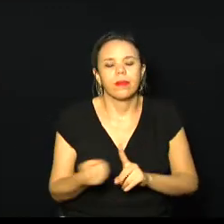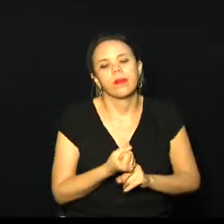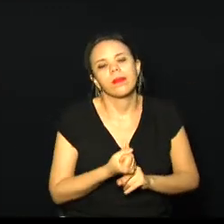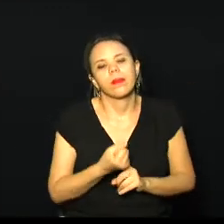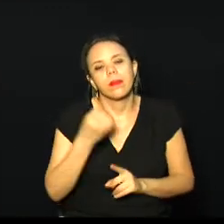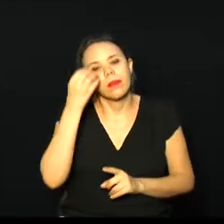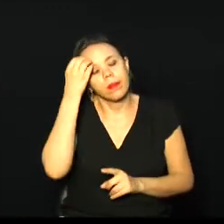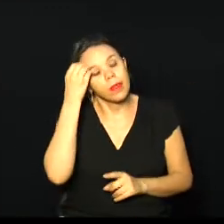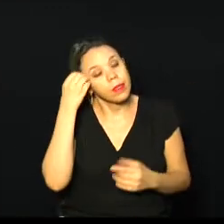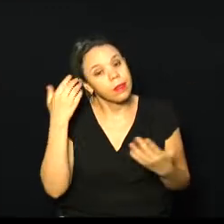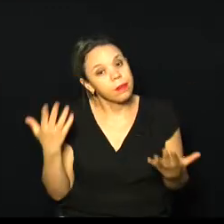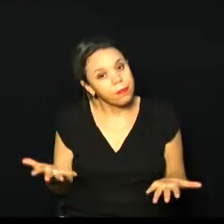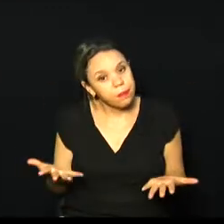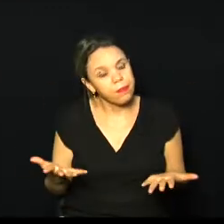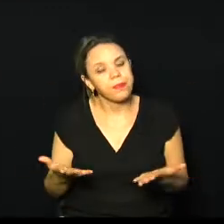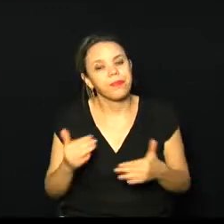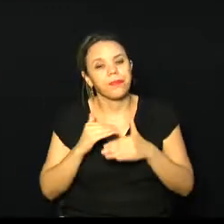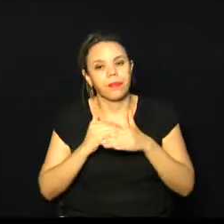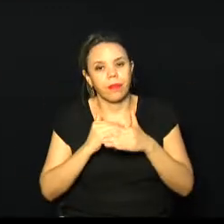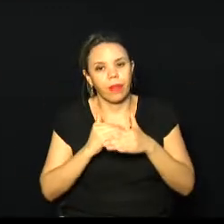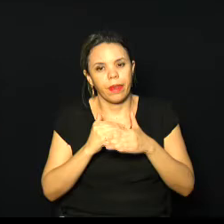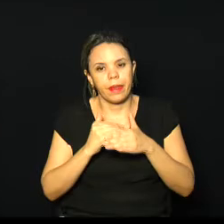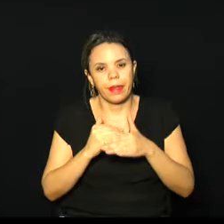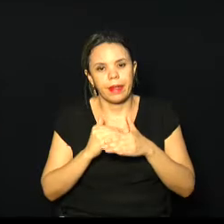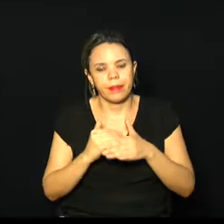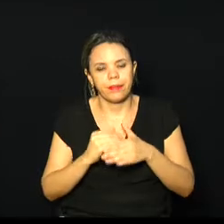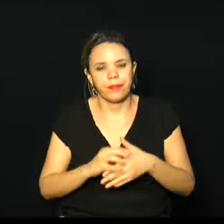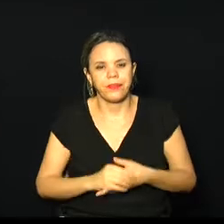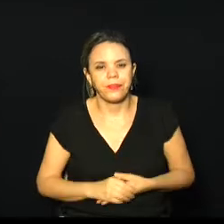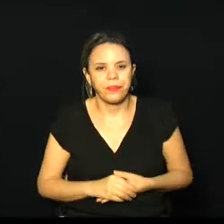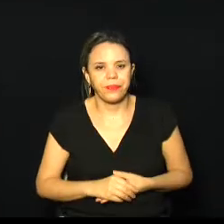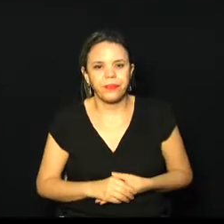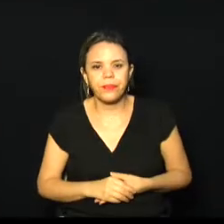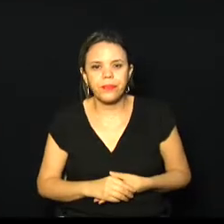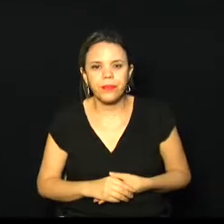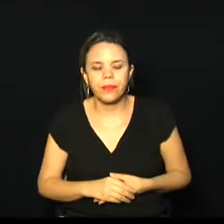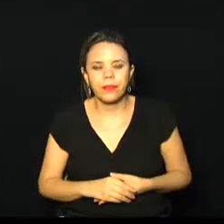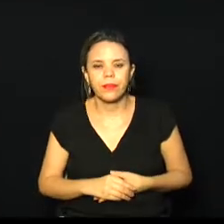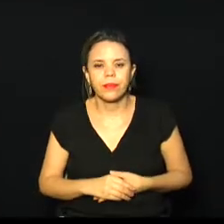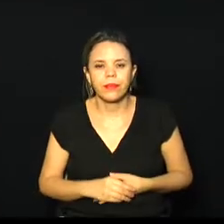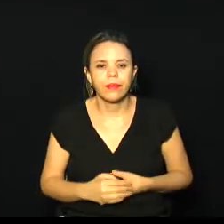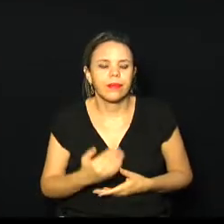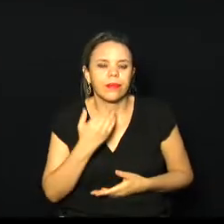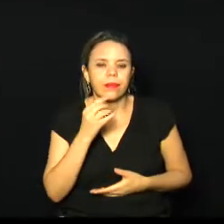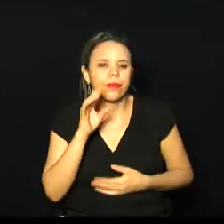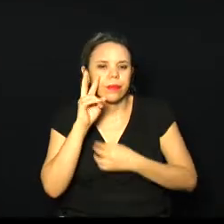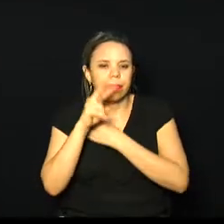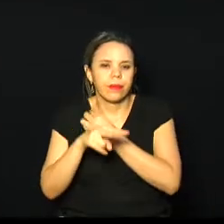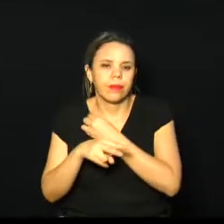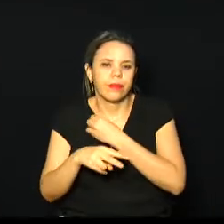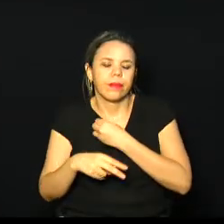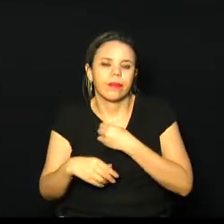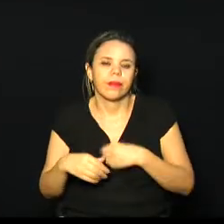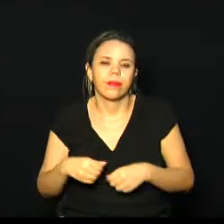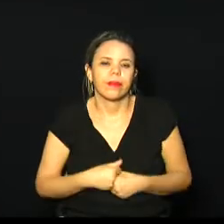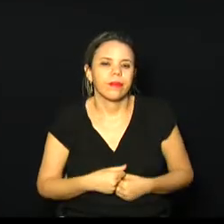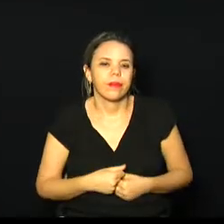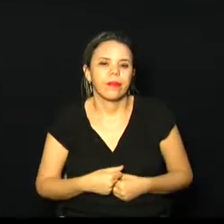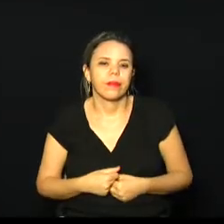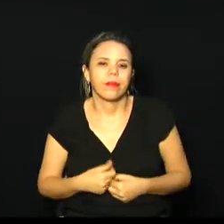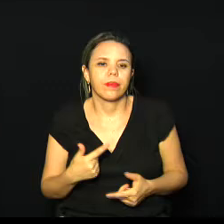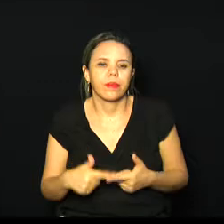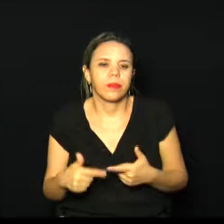assistencial, né, tudo para equalizar essas disparidades. Então, não basta haver a prática do delito contra a pessoa do